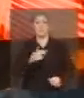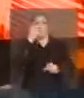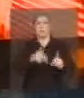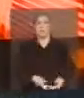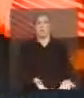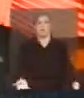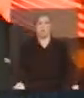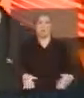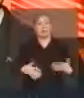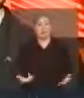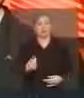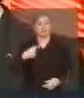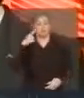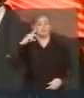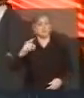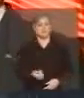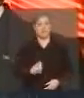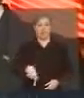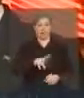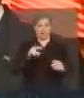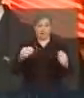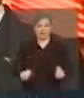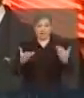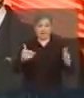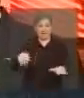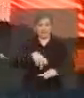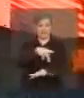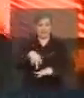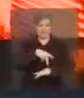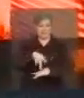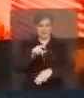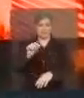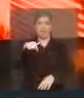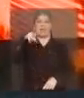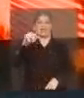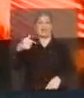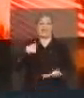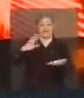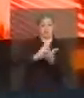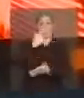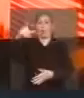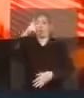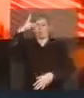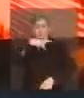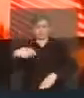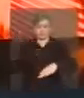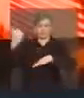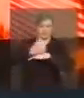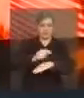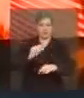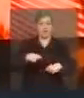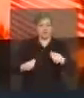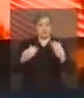povo. Pois bem, nós vamos entregar este país a quem vier depois de mim com um